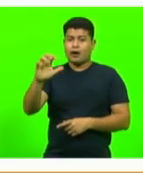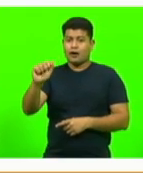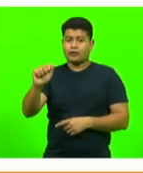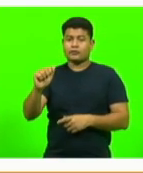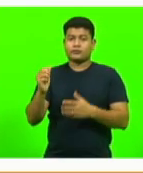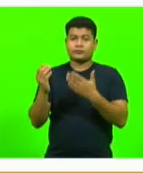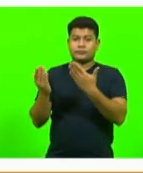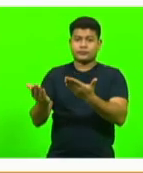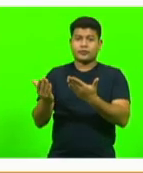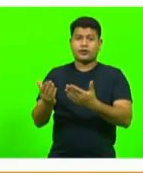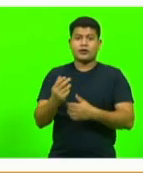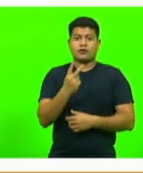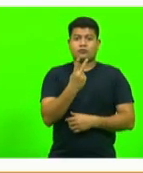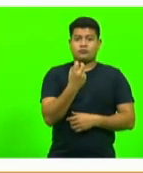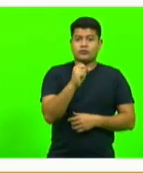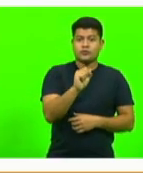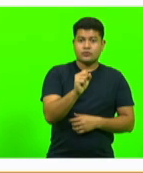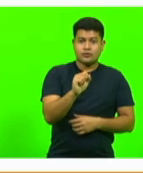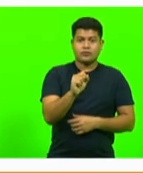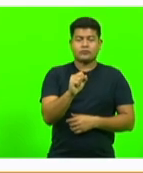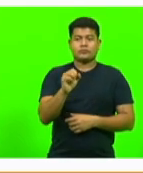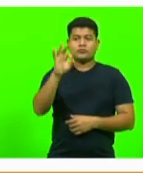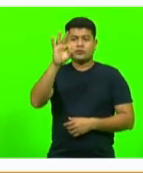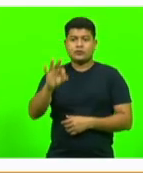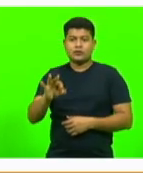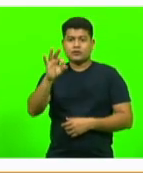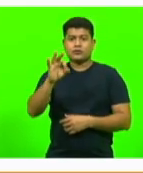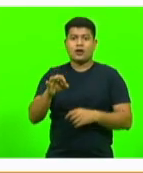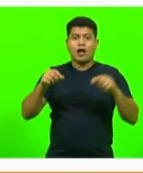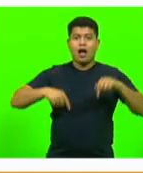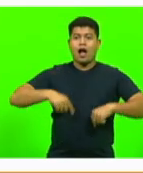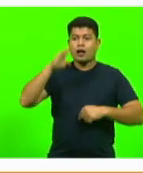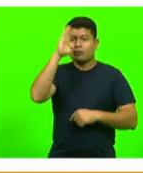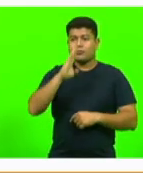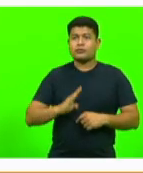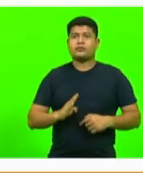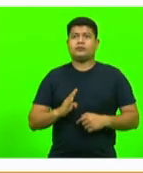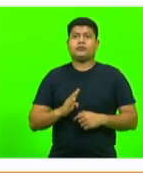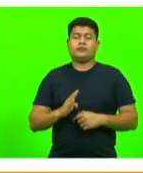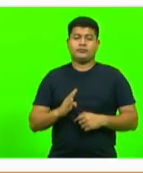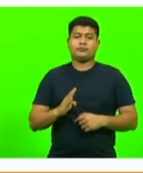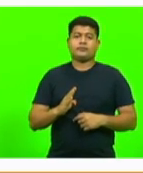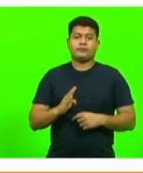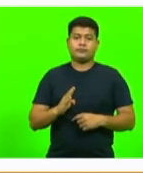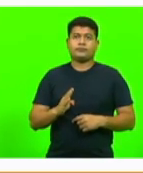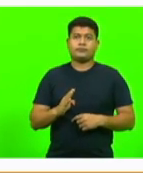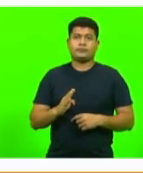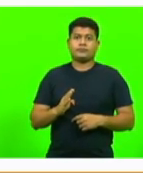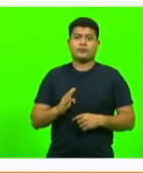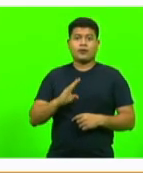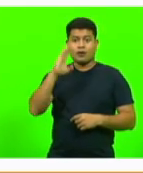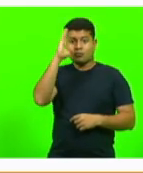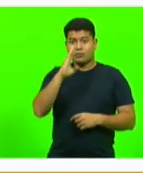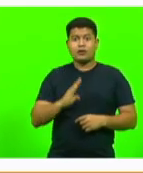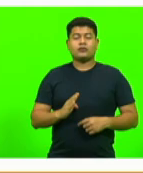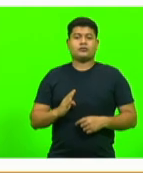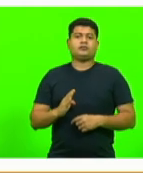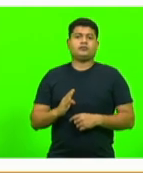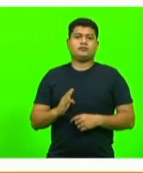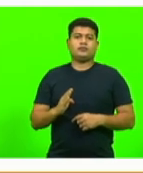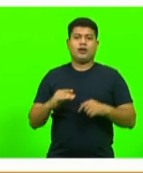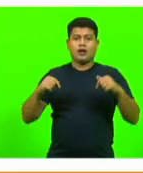Vinte por cento e no Brasil no Brasil nós não temos nada né Nós temos no Brasil